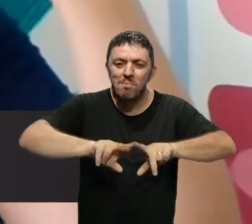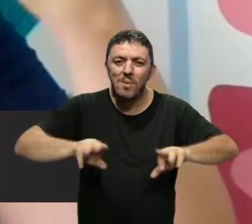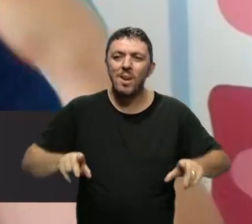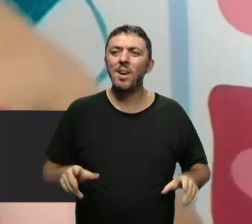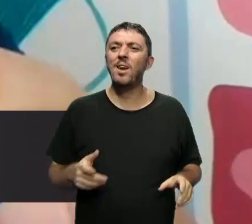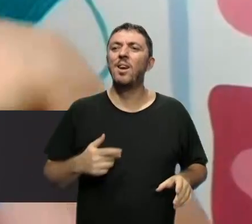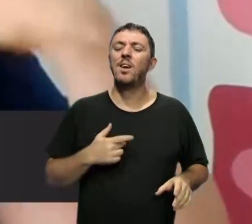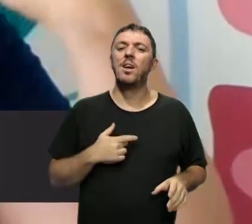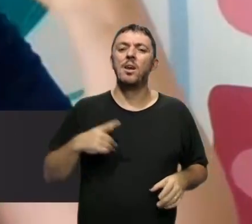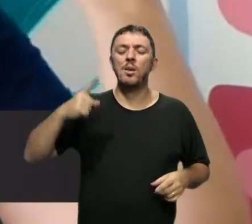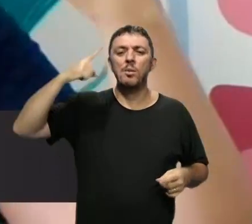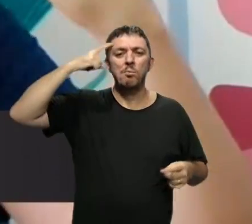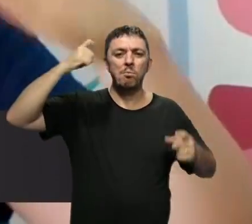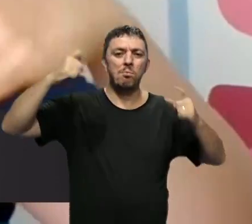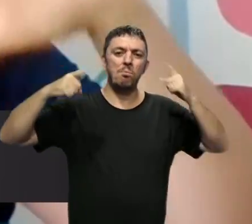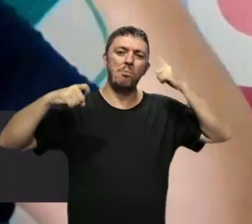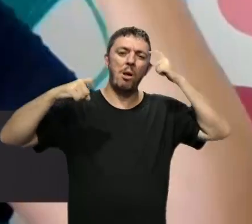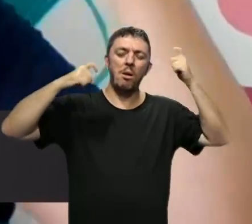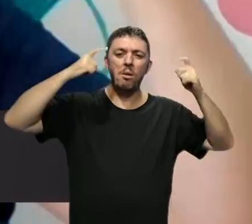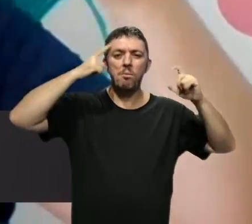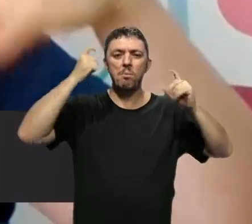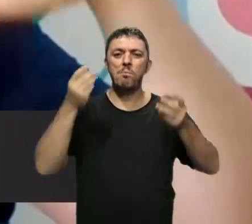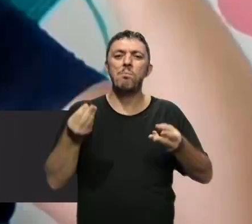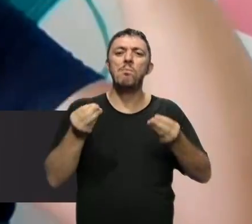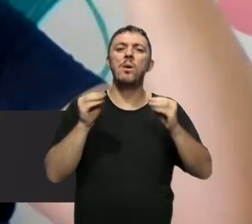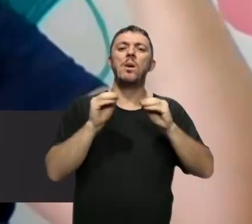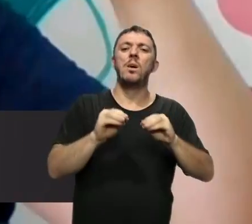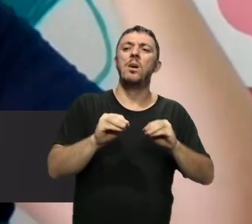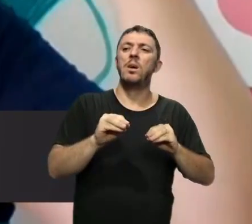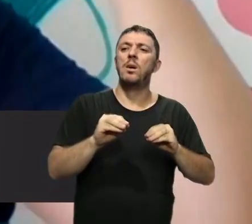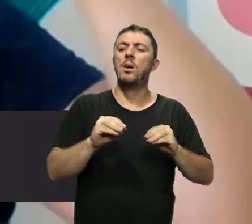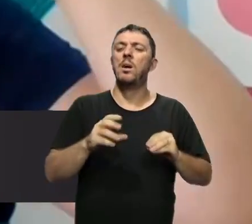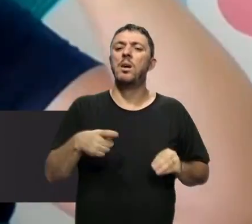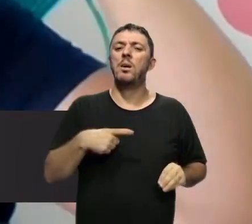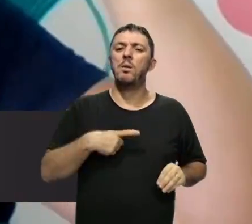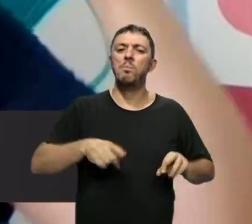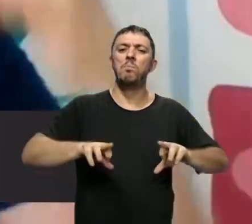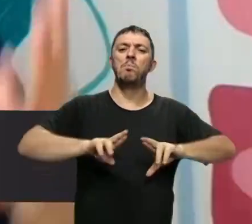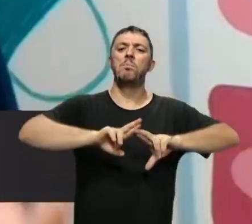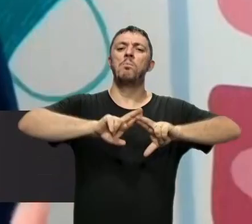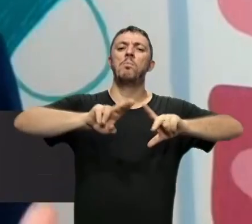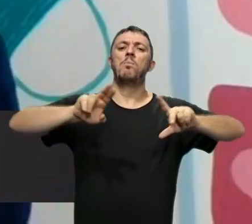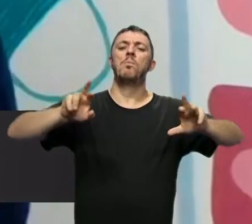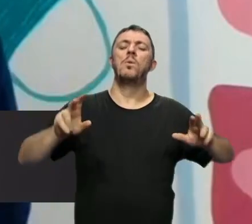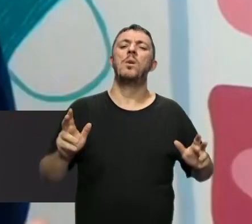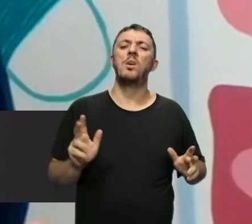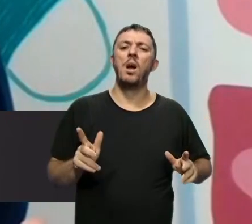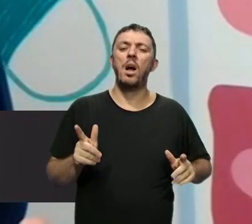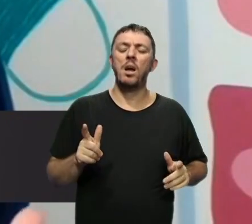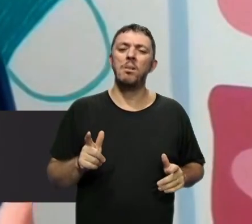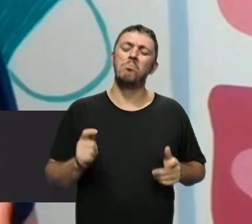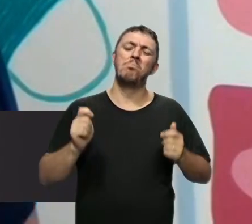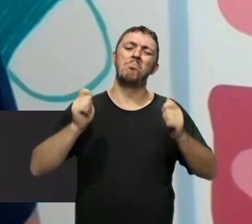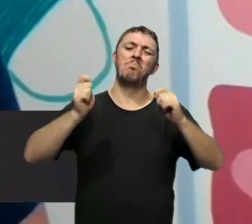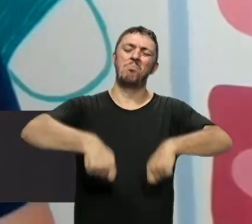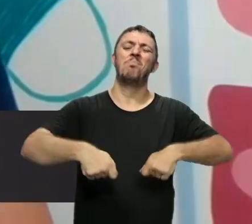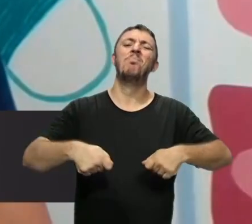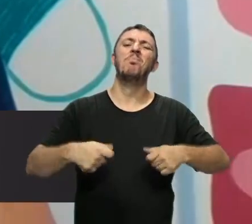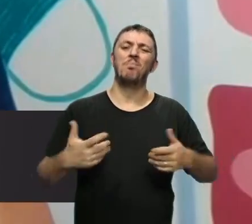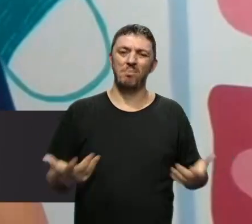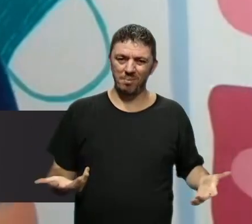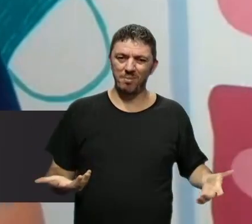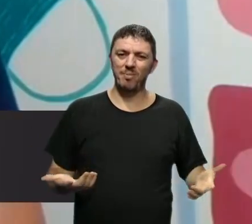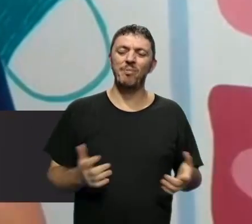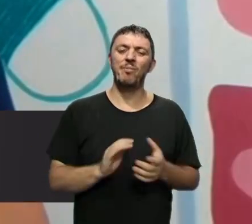só trazendo ideias, jogava as ideias e ia só subindo um monte de possibilidades. Né? A